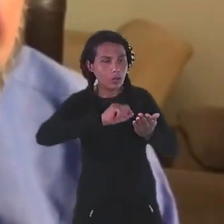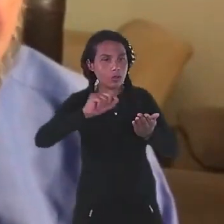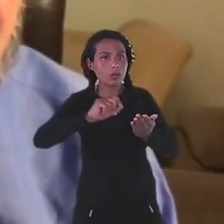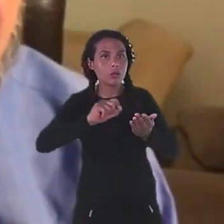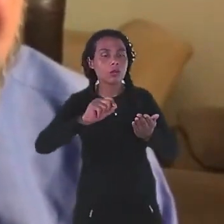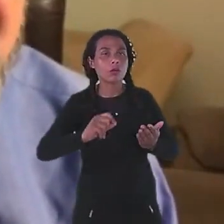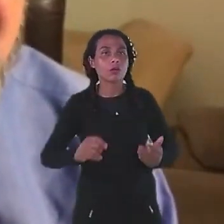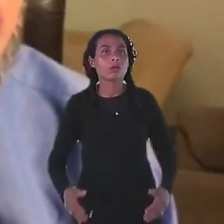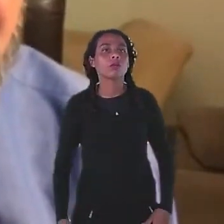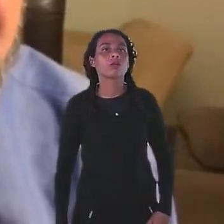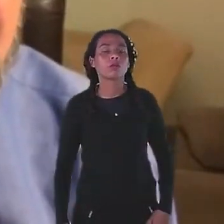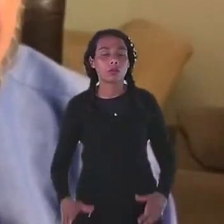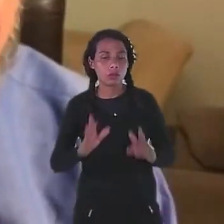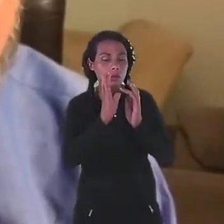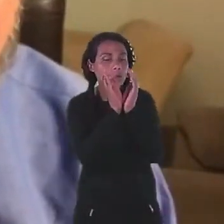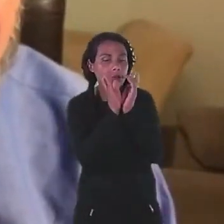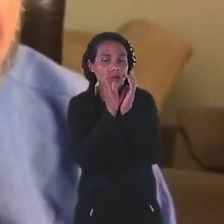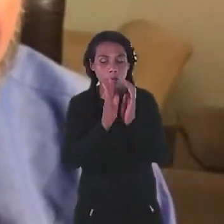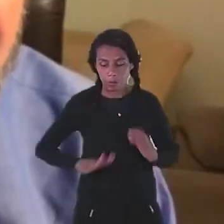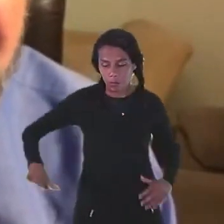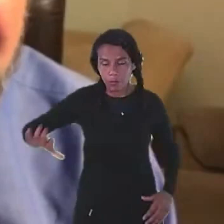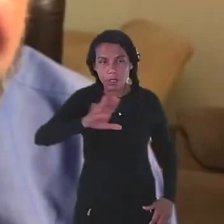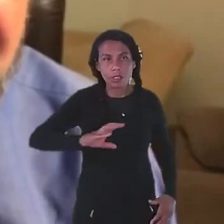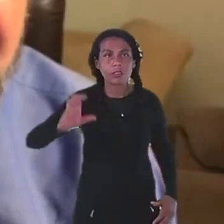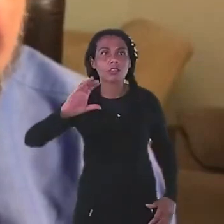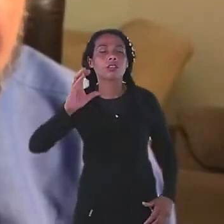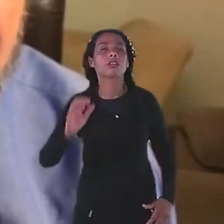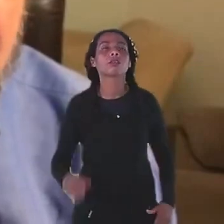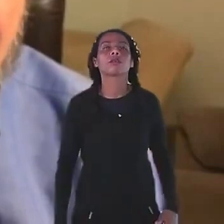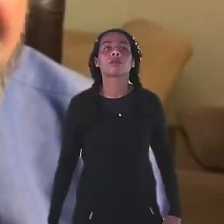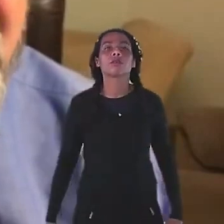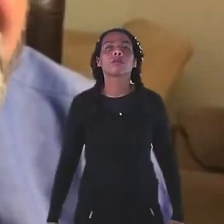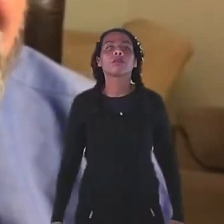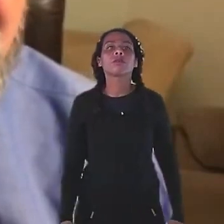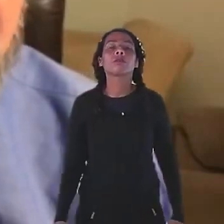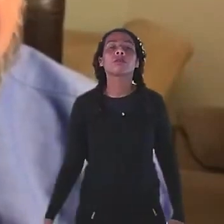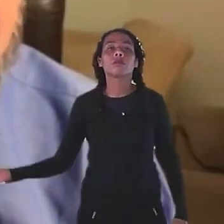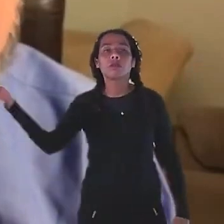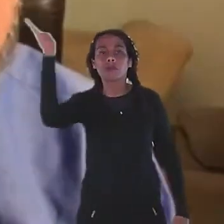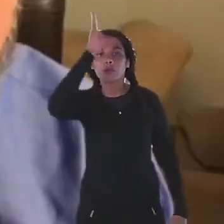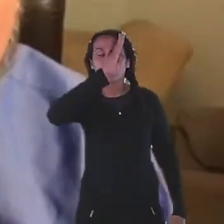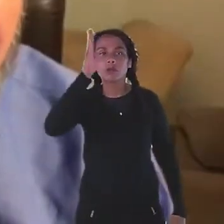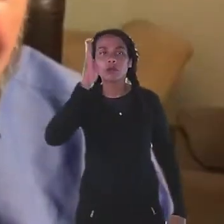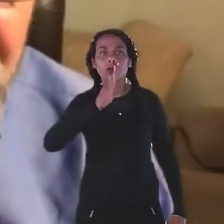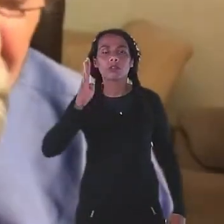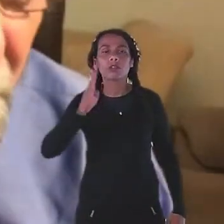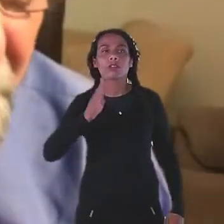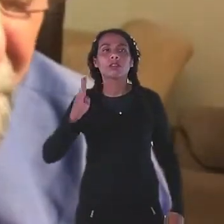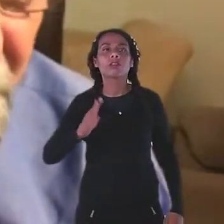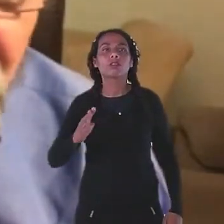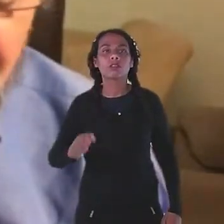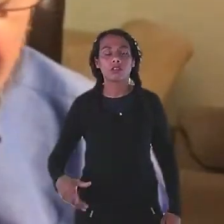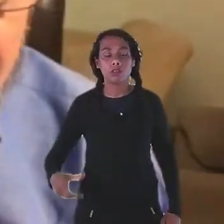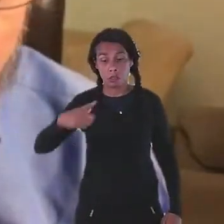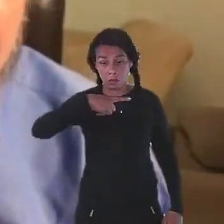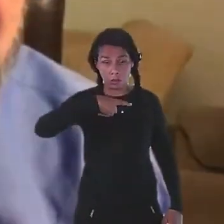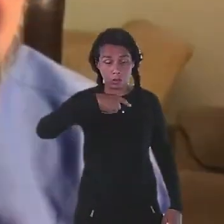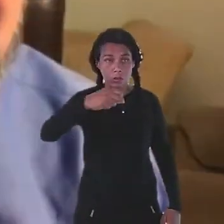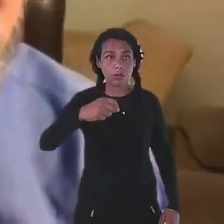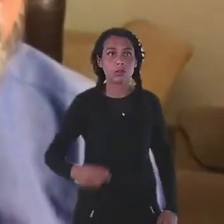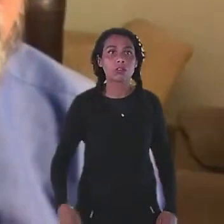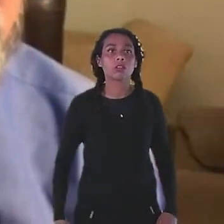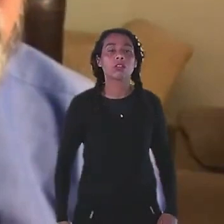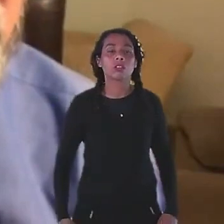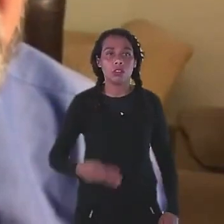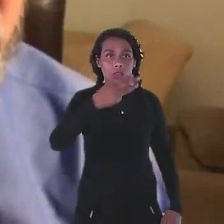específicas da neurociência que eu fiz desde que eu saí do Brasil, há 32 anos. Na realidade, em janeiro do ano que vem, eu completo